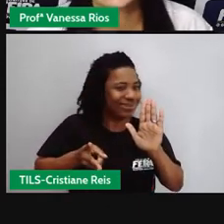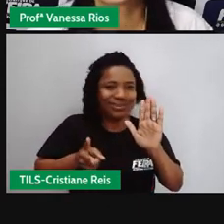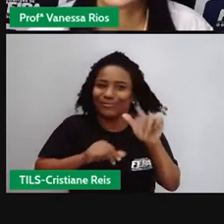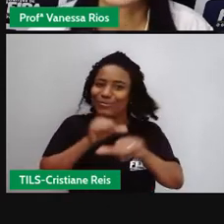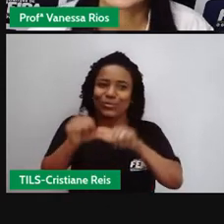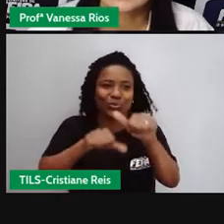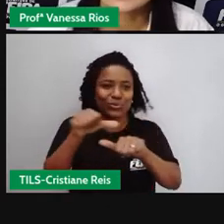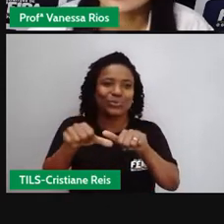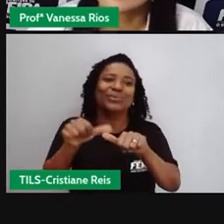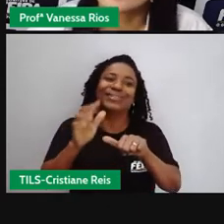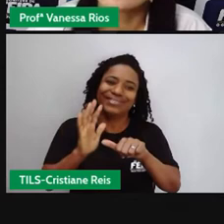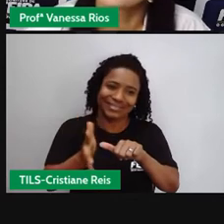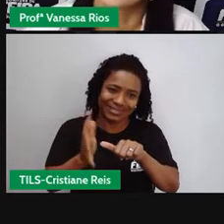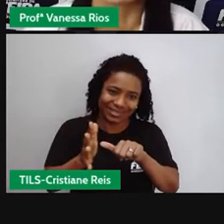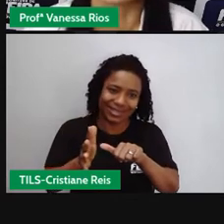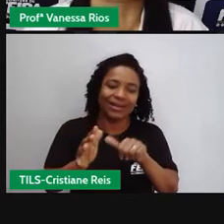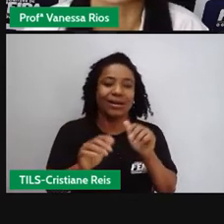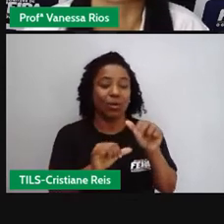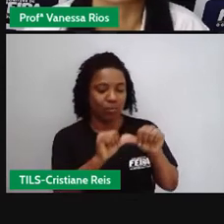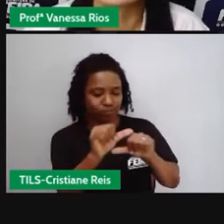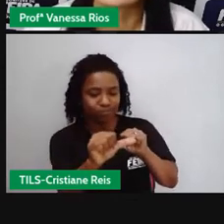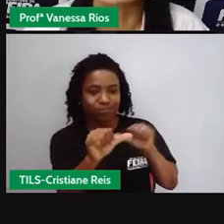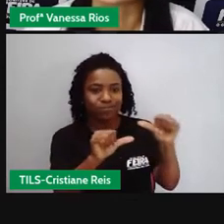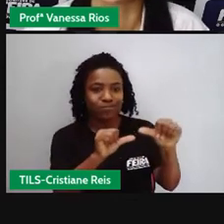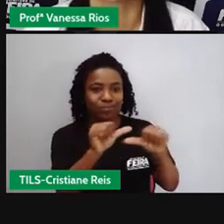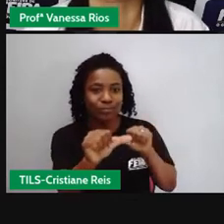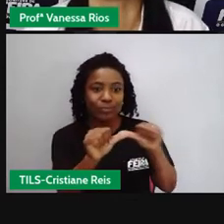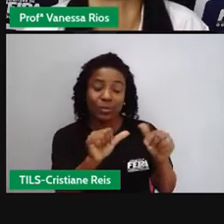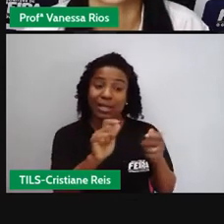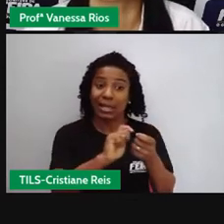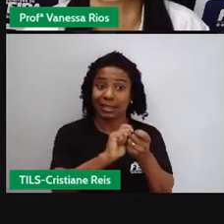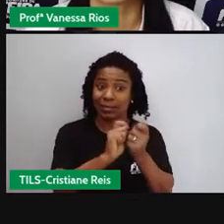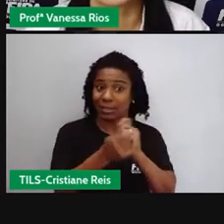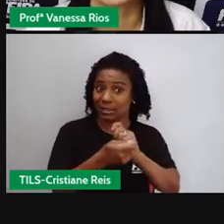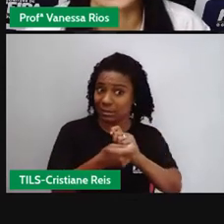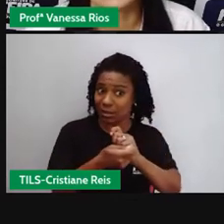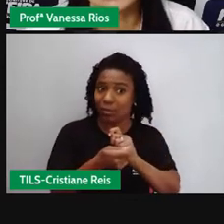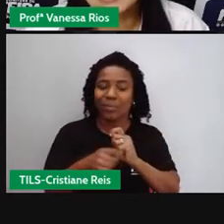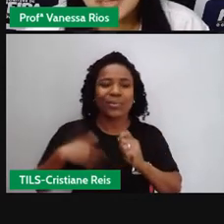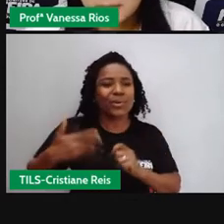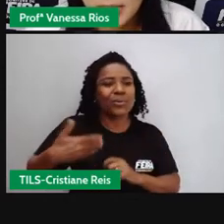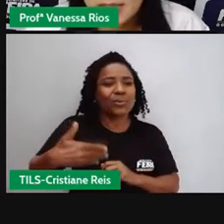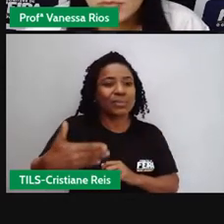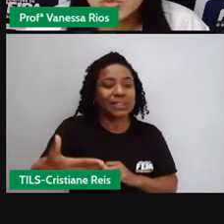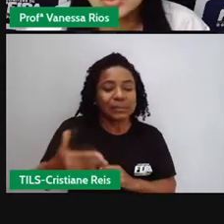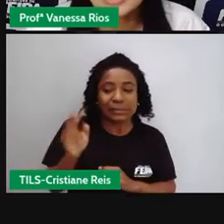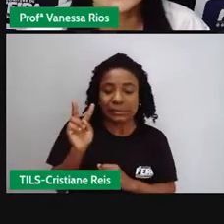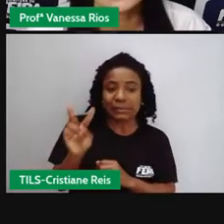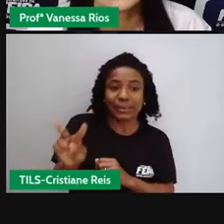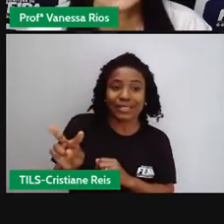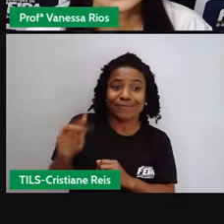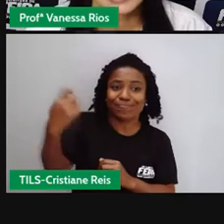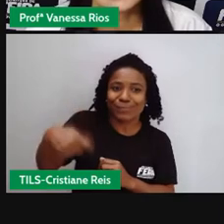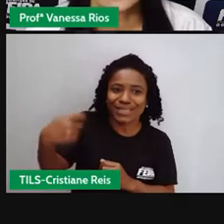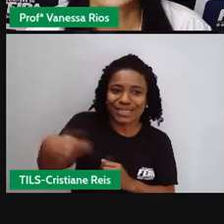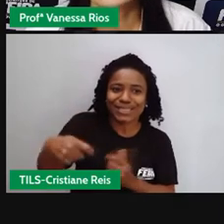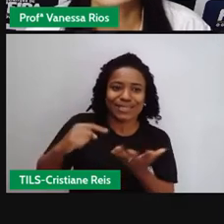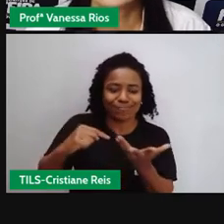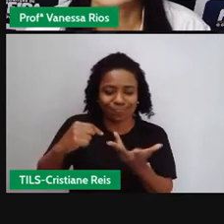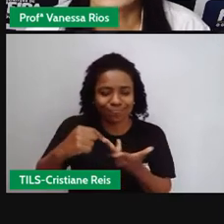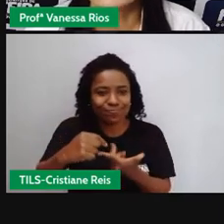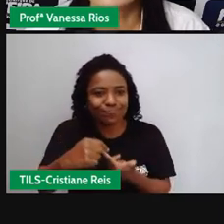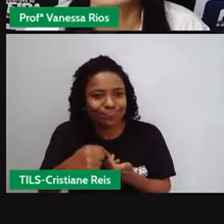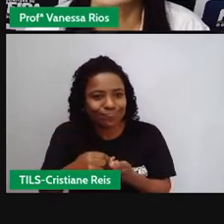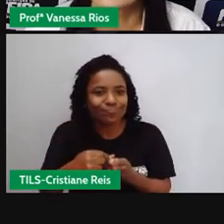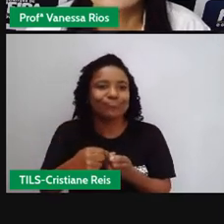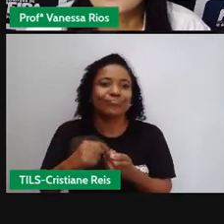né, adaptações, porque o tempo vai mudando, as necessidades da população também mudam, e aí algumas